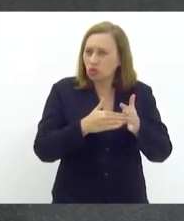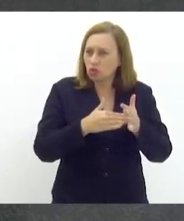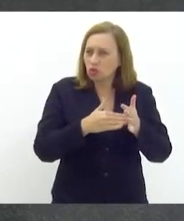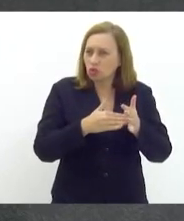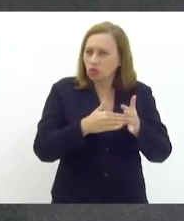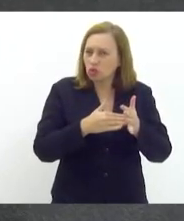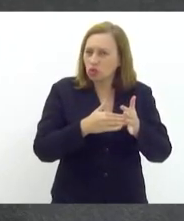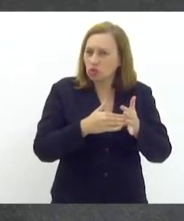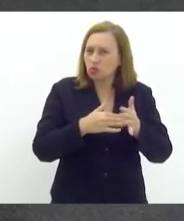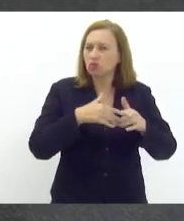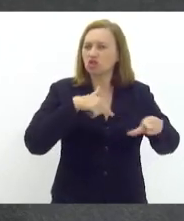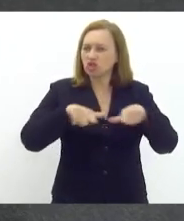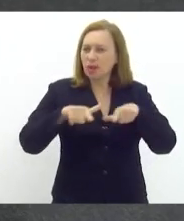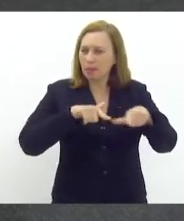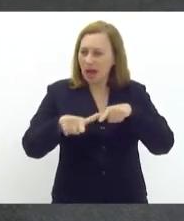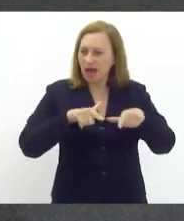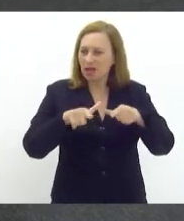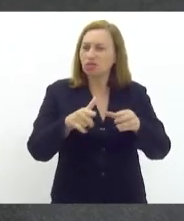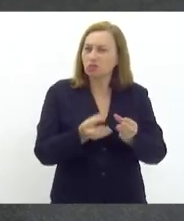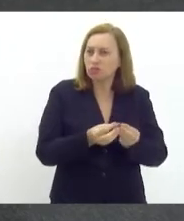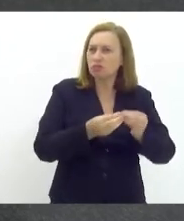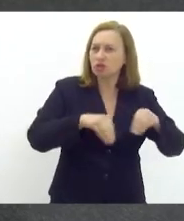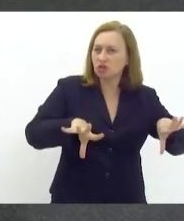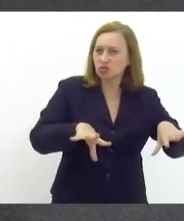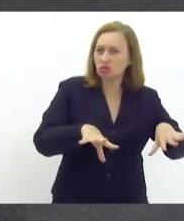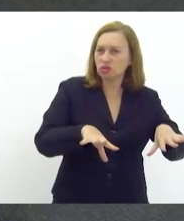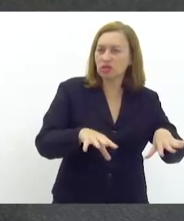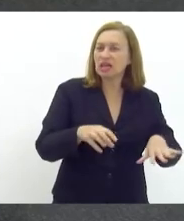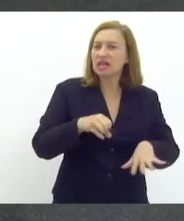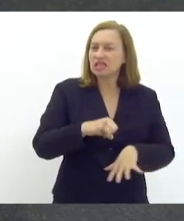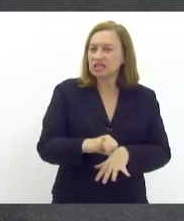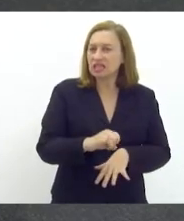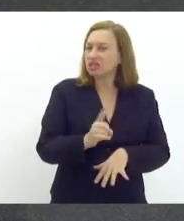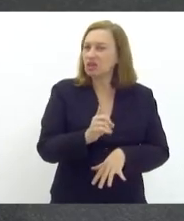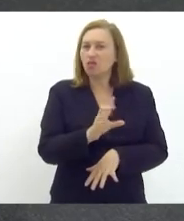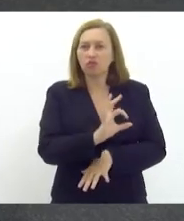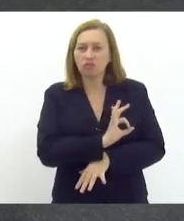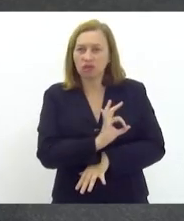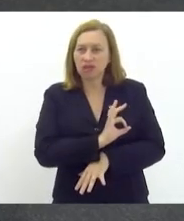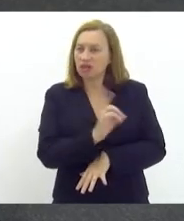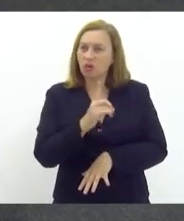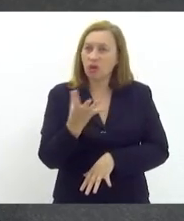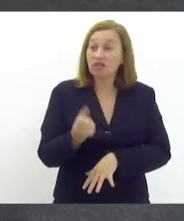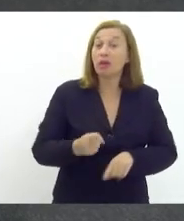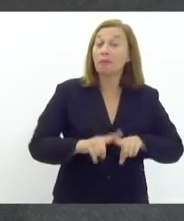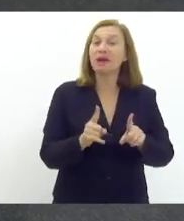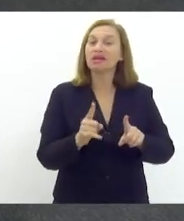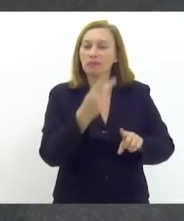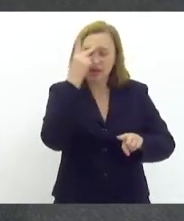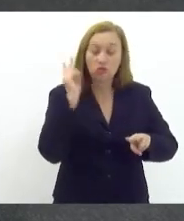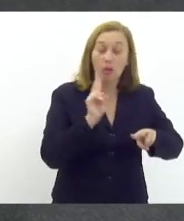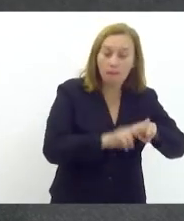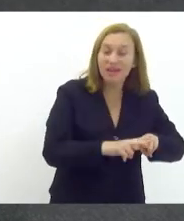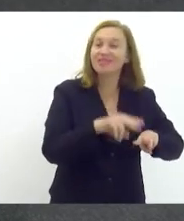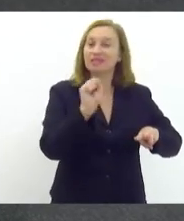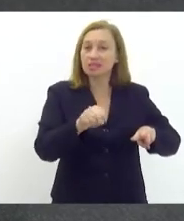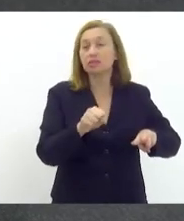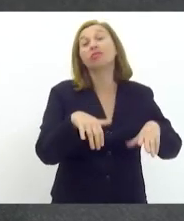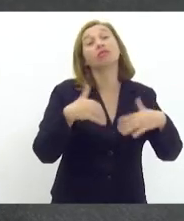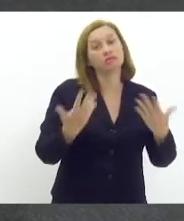harpa se ele for um veterano ele não tá recebendo mas o preso tá então